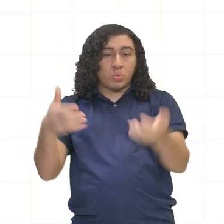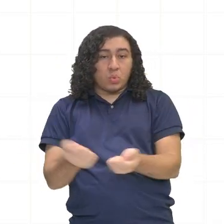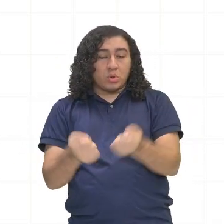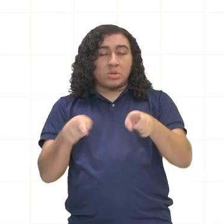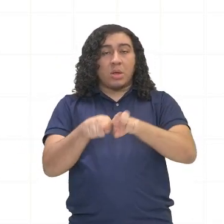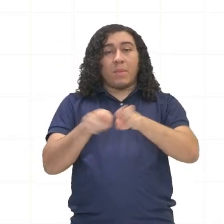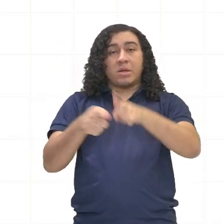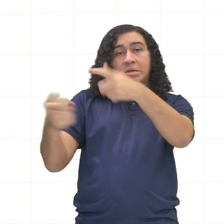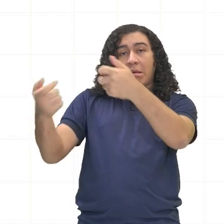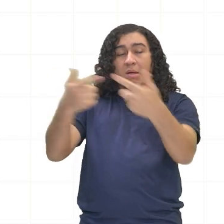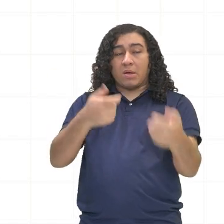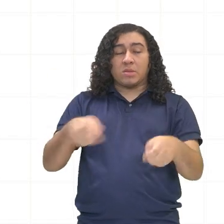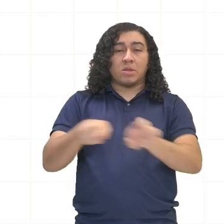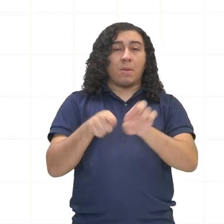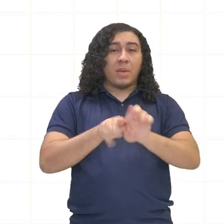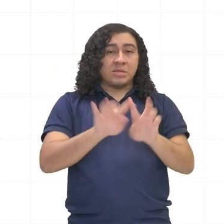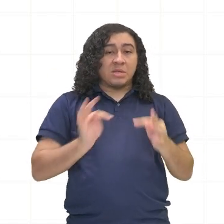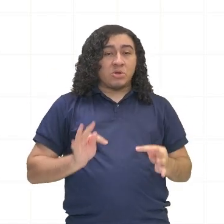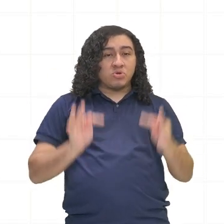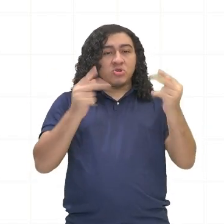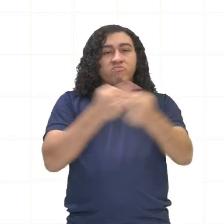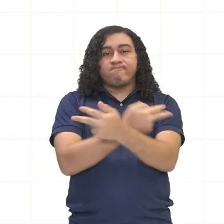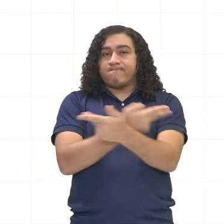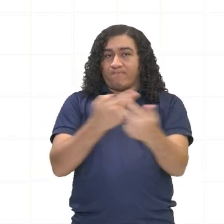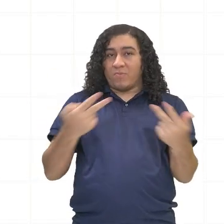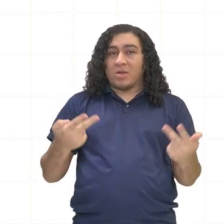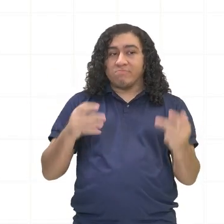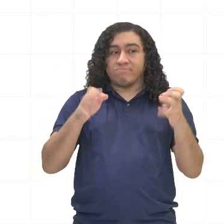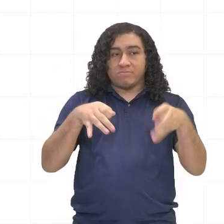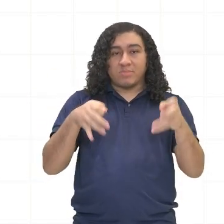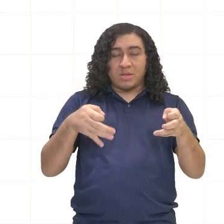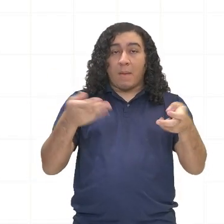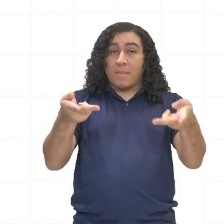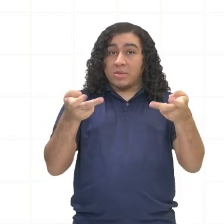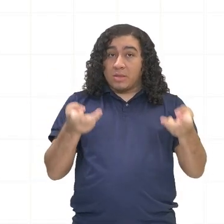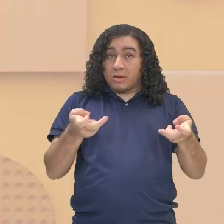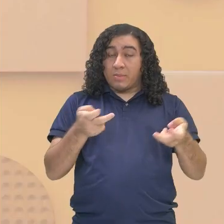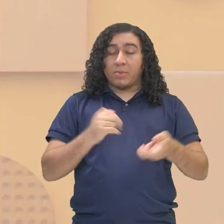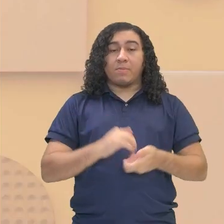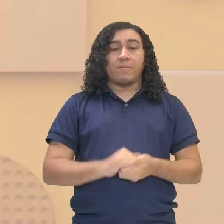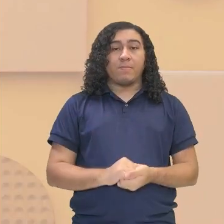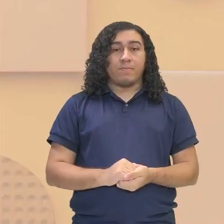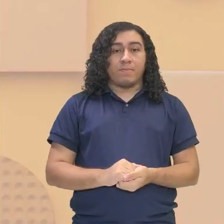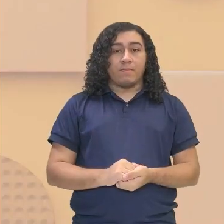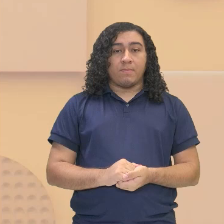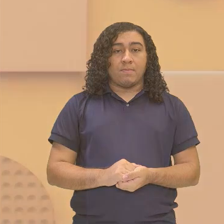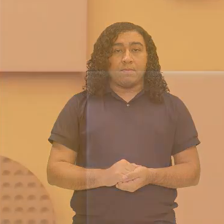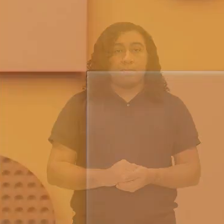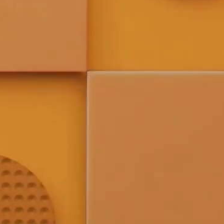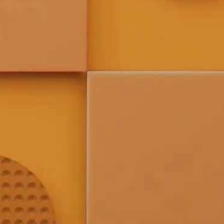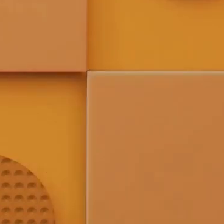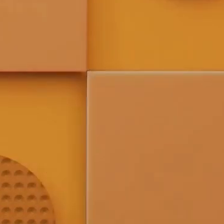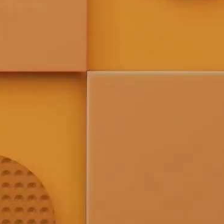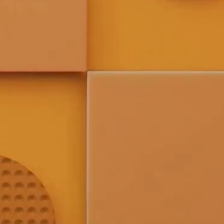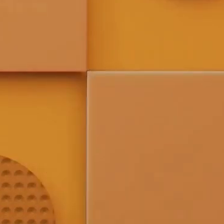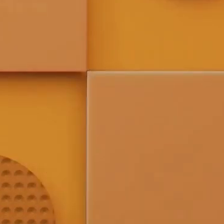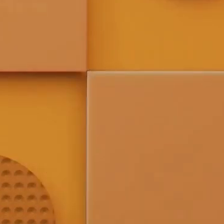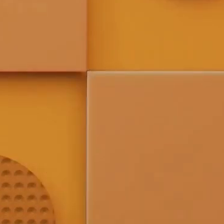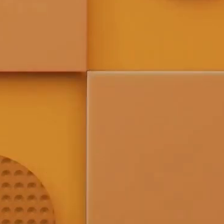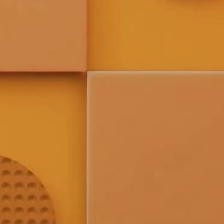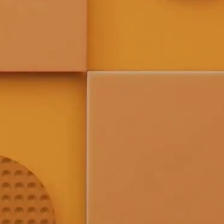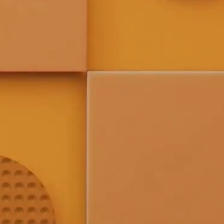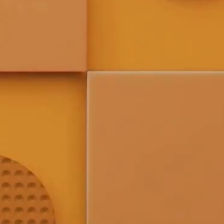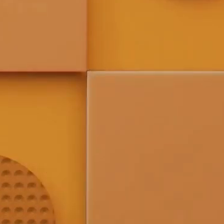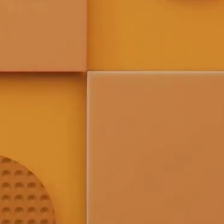guerras, a tecnologia e etc. Então, percebam que o tempo histórico, ele vai